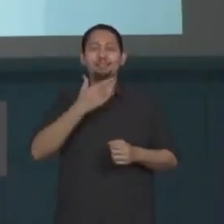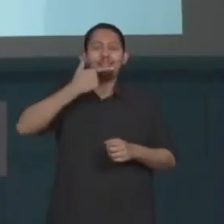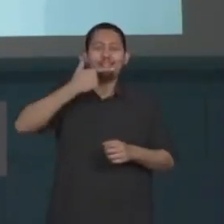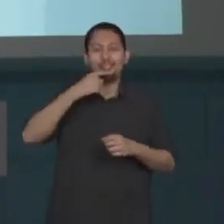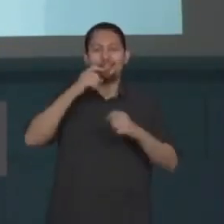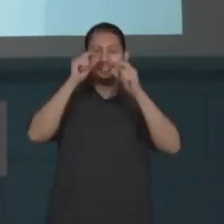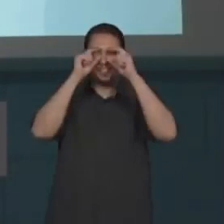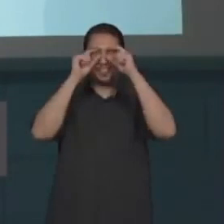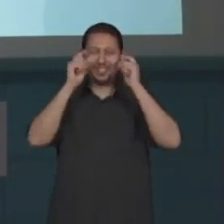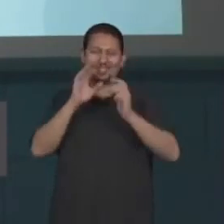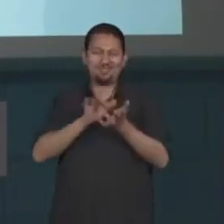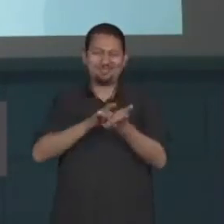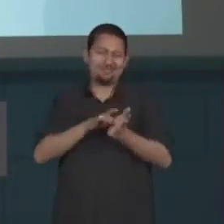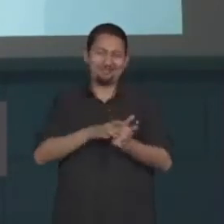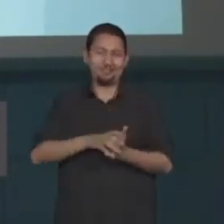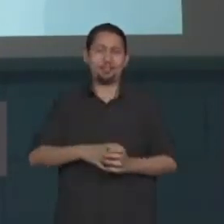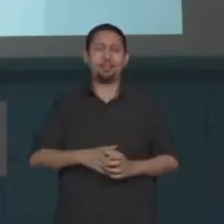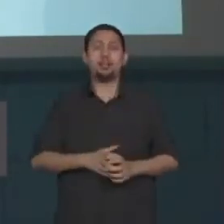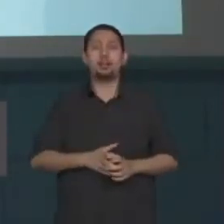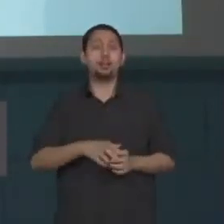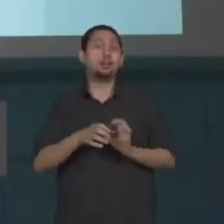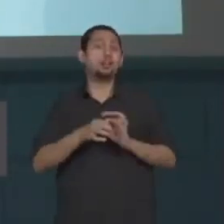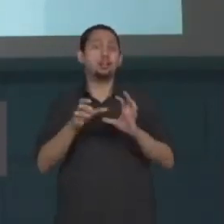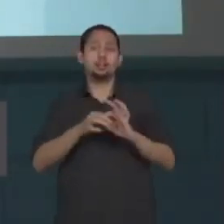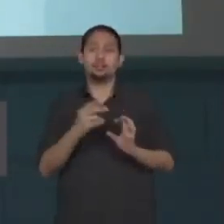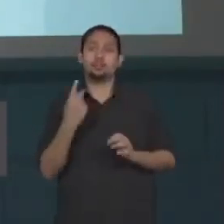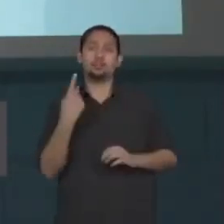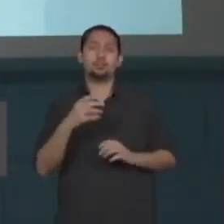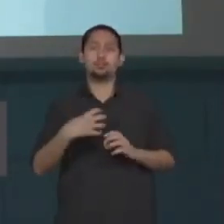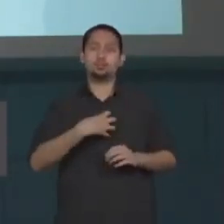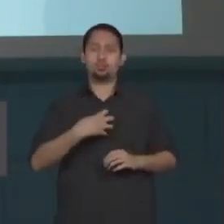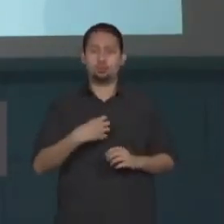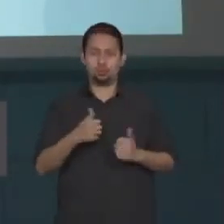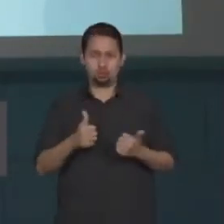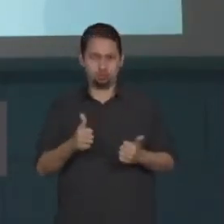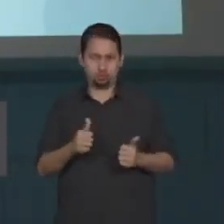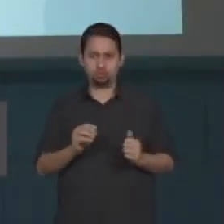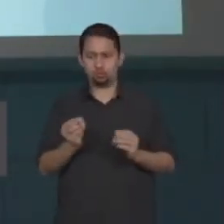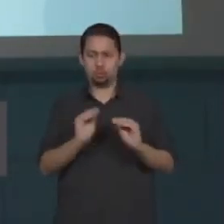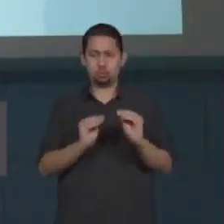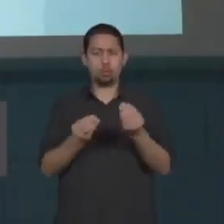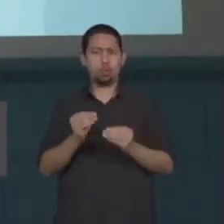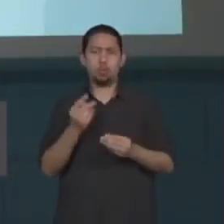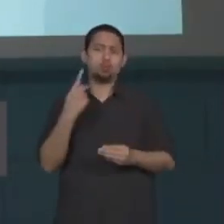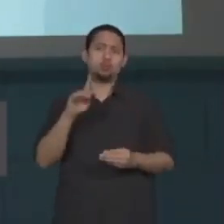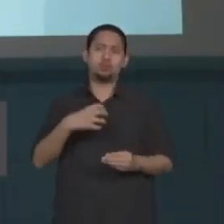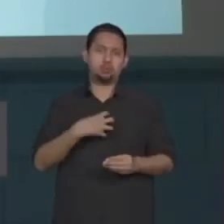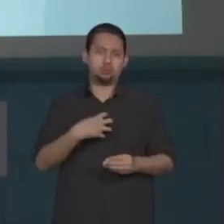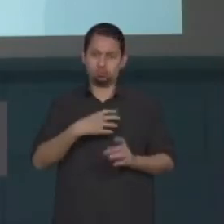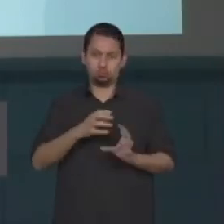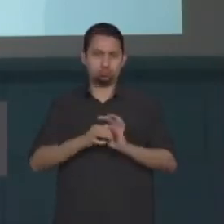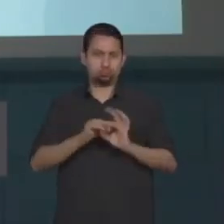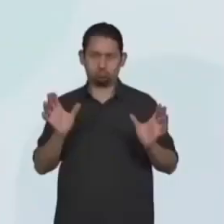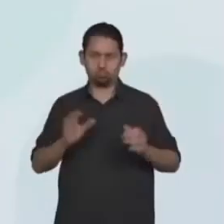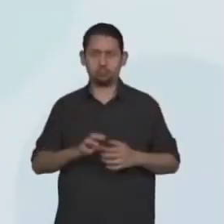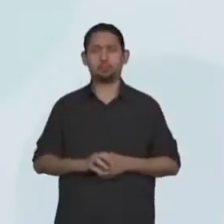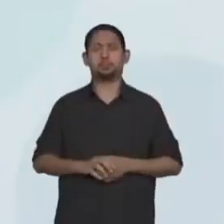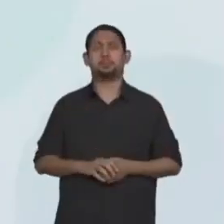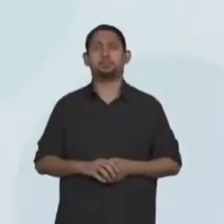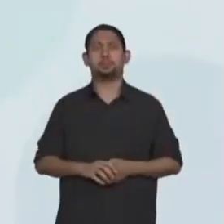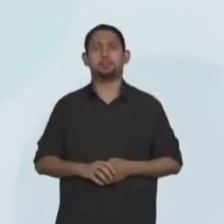PowerPoint, tá? Mas a cabeça do robô ela vai ficar aí para vocês montarem da forma que vocês acharem melhor no final.